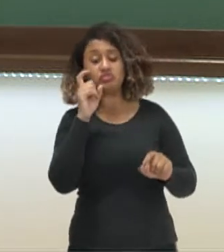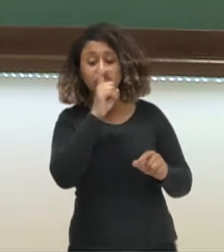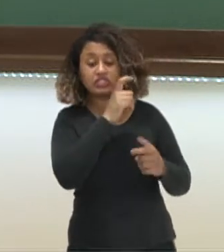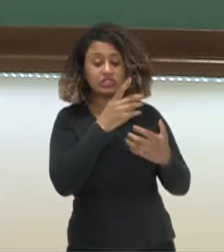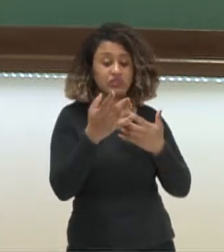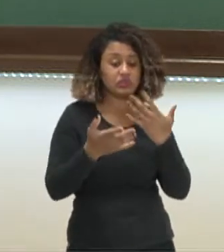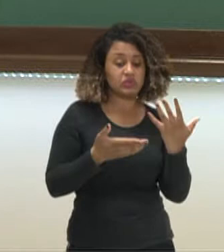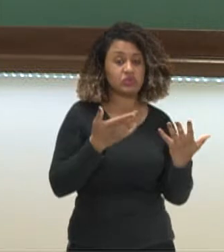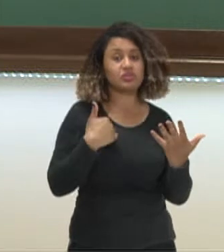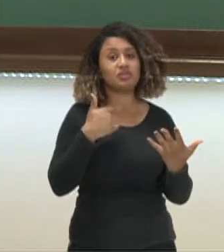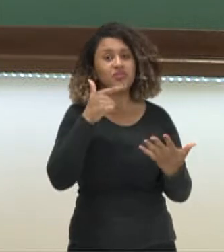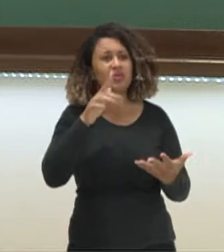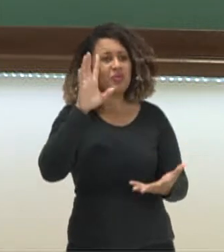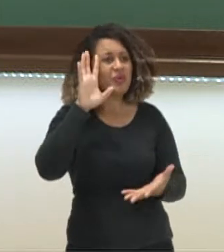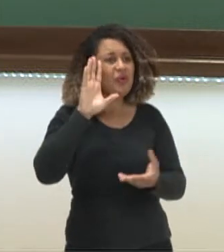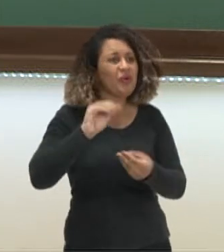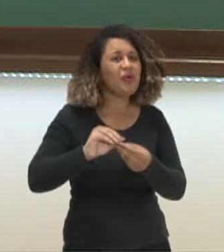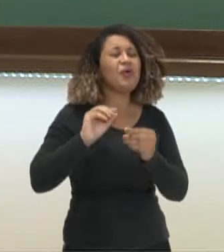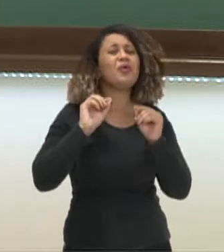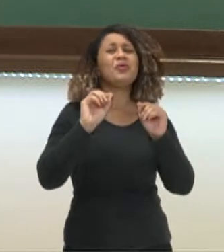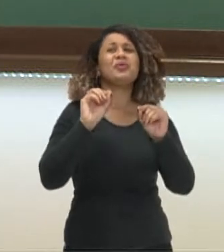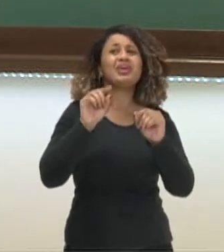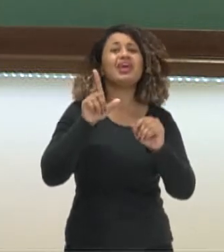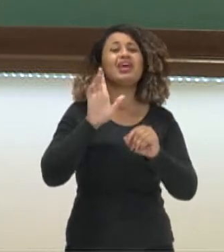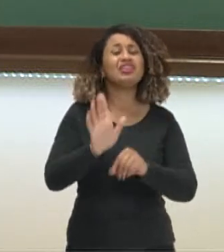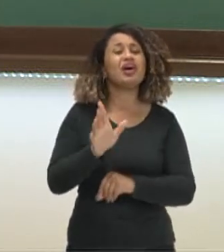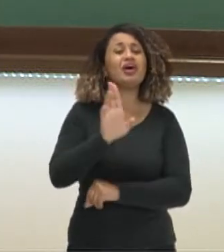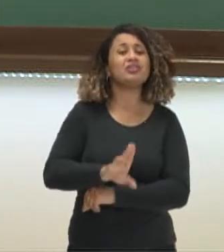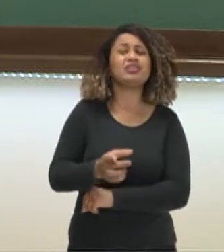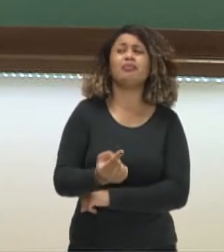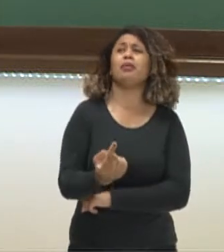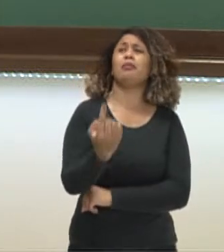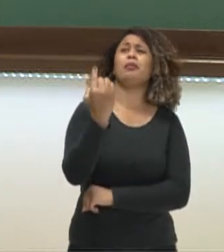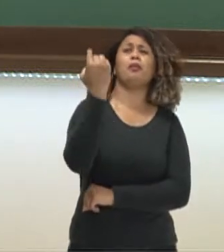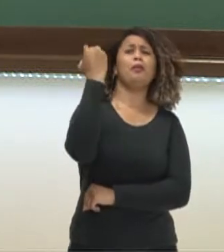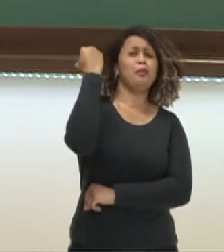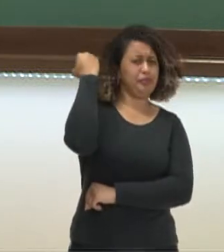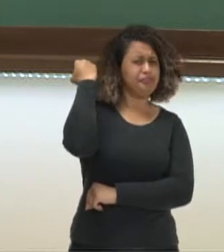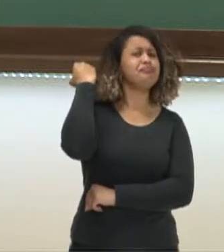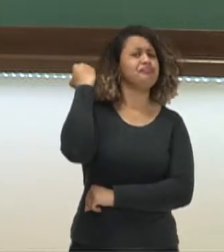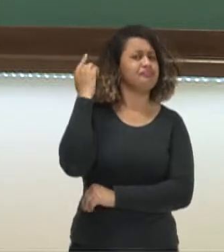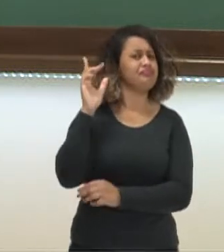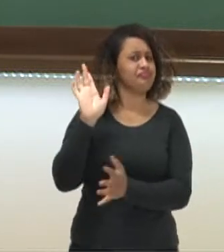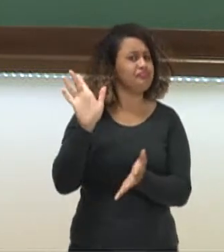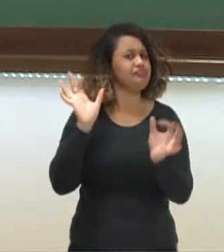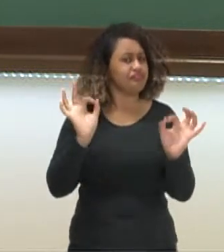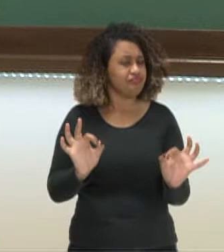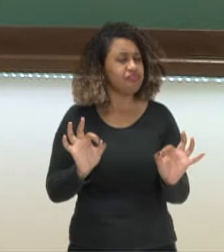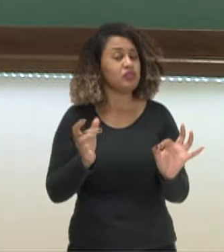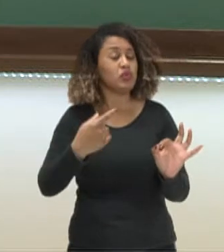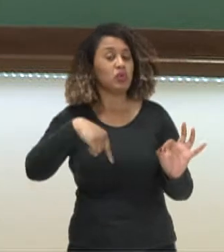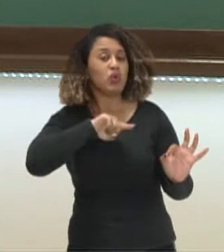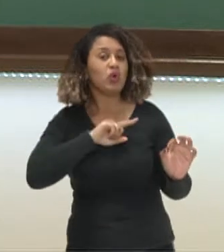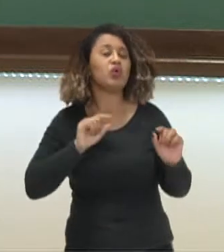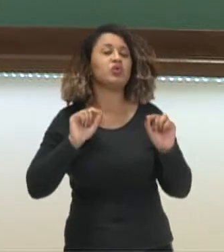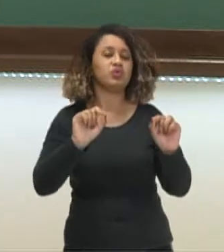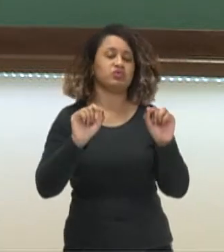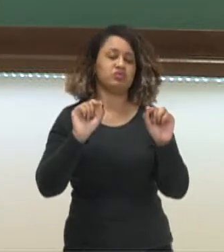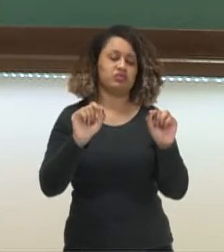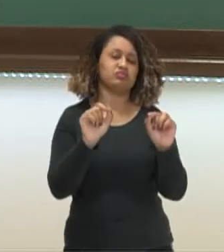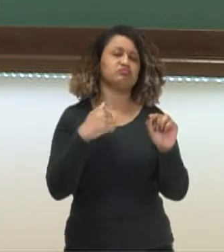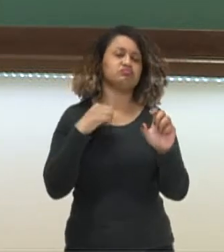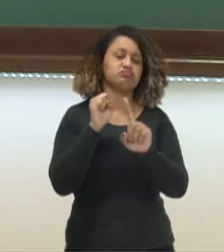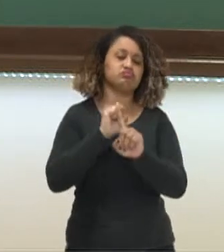dificuldade para compreender o que eles já usavam há muito tempo atrás. Não é verdade? Nós que, né, estamos aí em